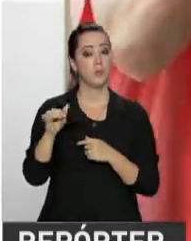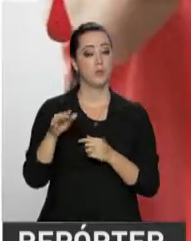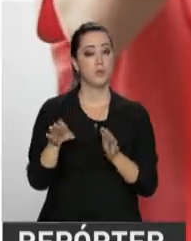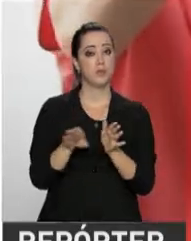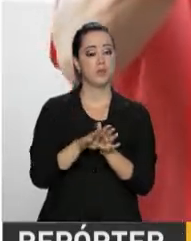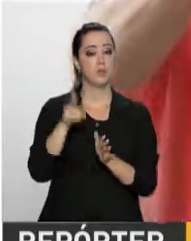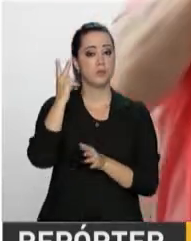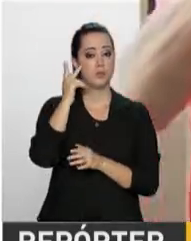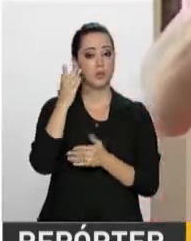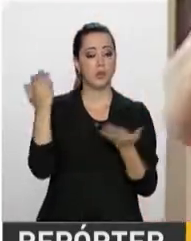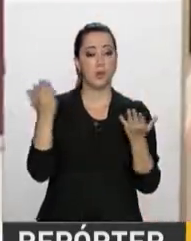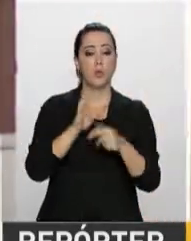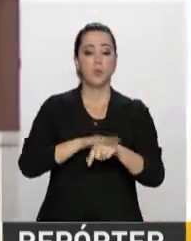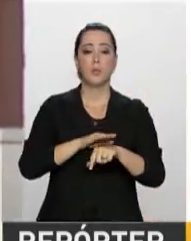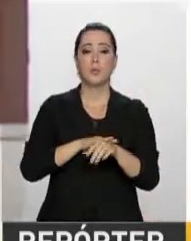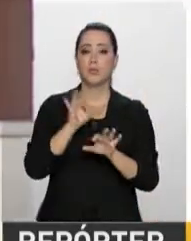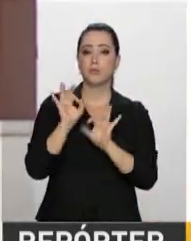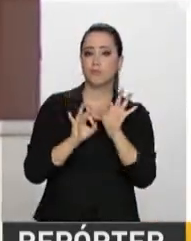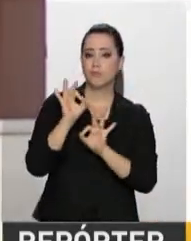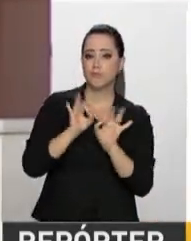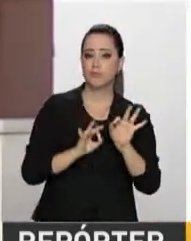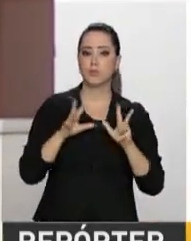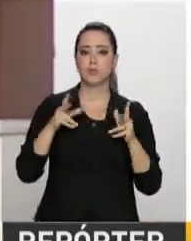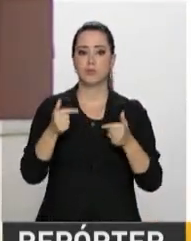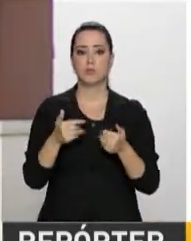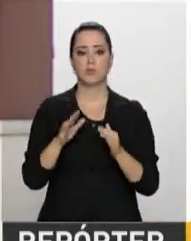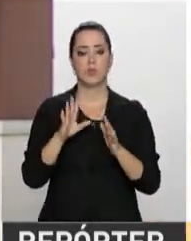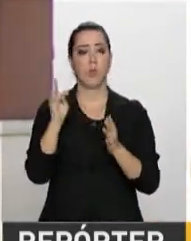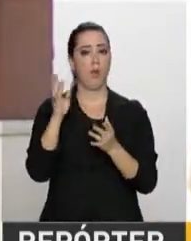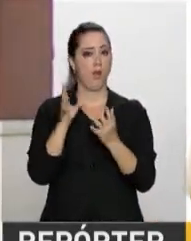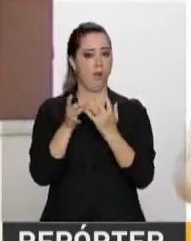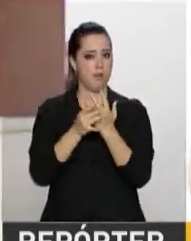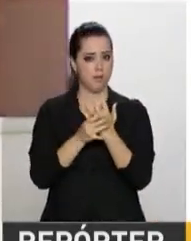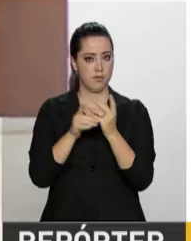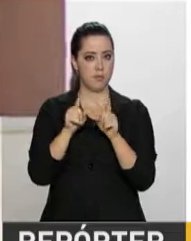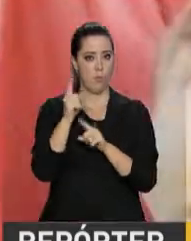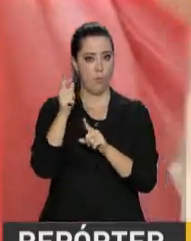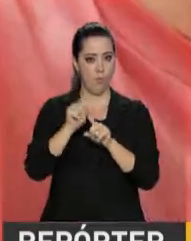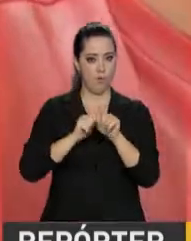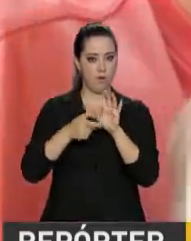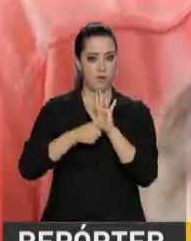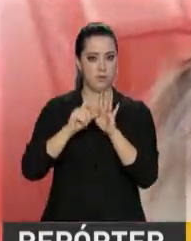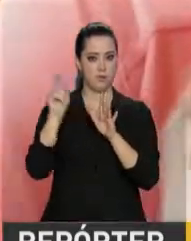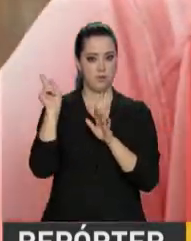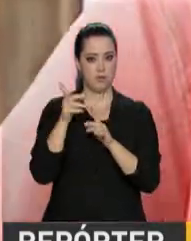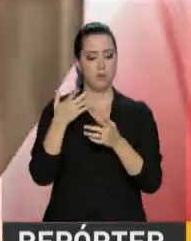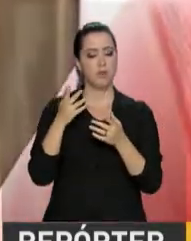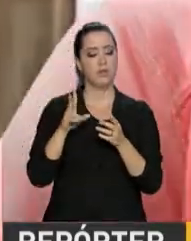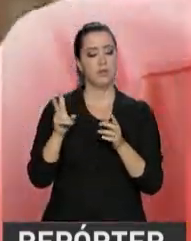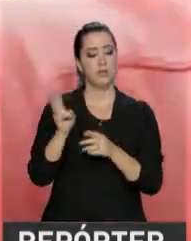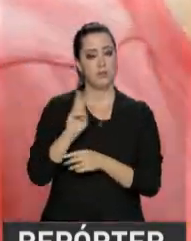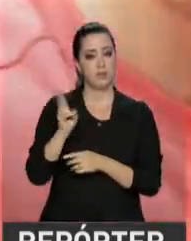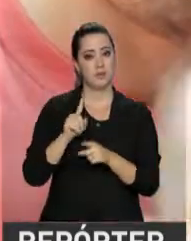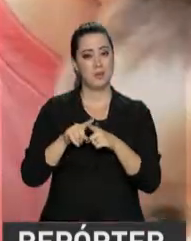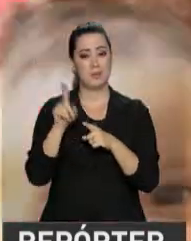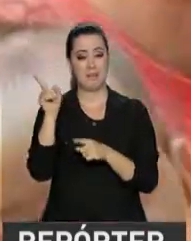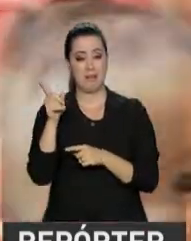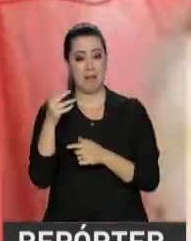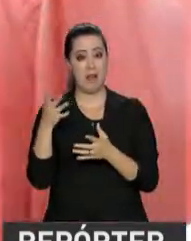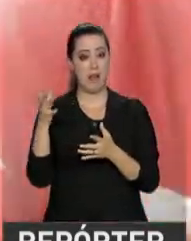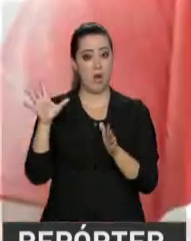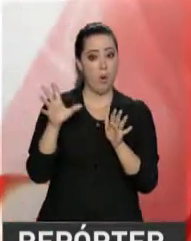é hora de se adaptar a este casal deixou a venezuela há um mês ele era taxista mas teve o carro roubado